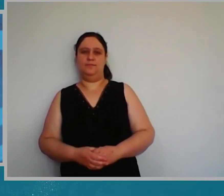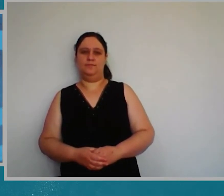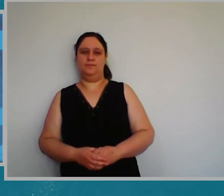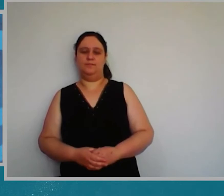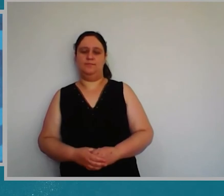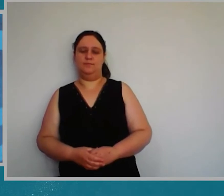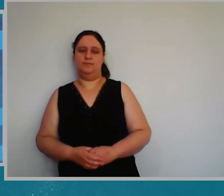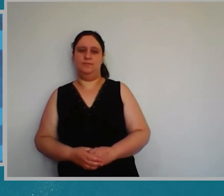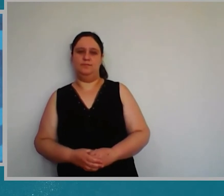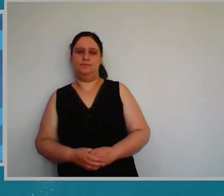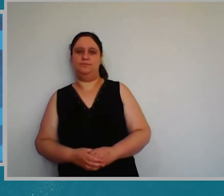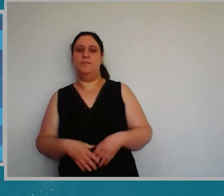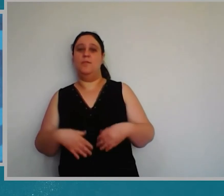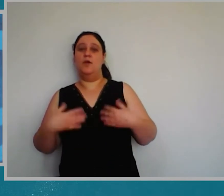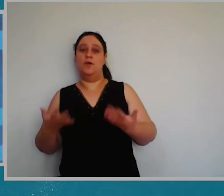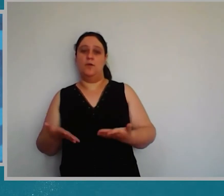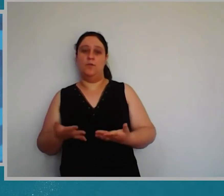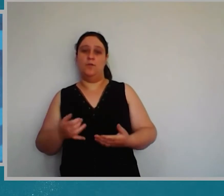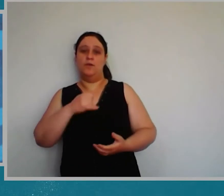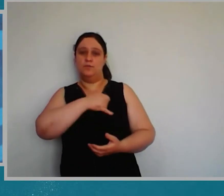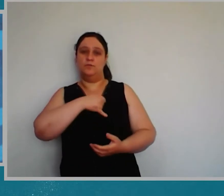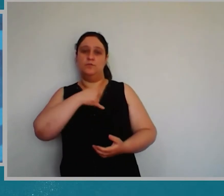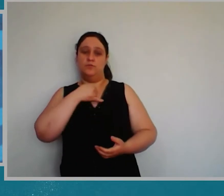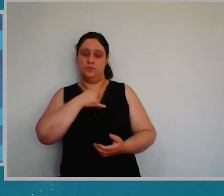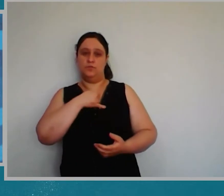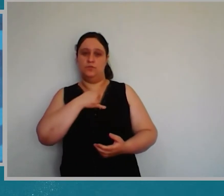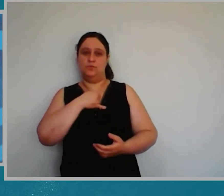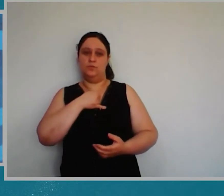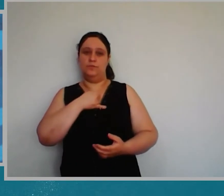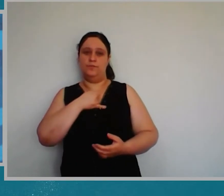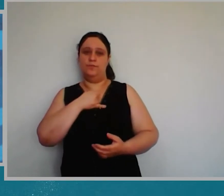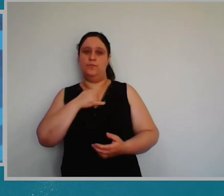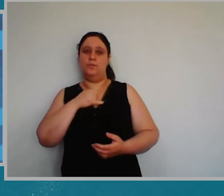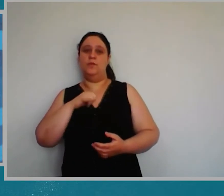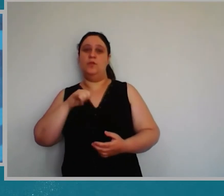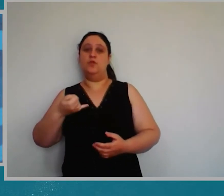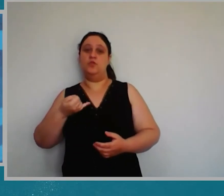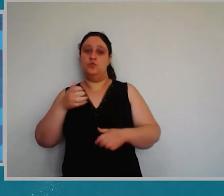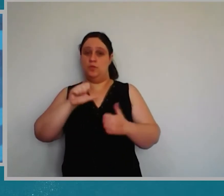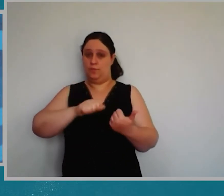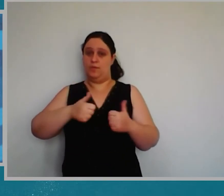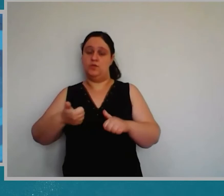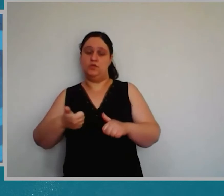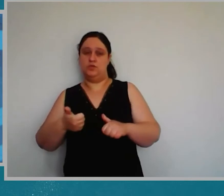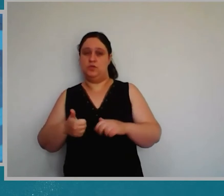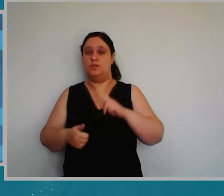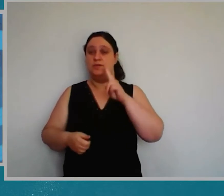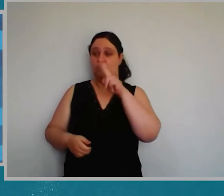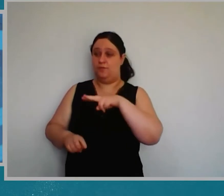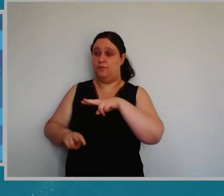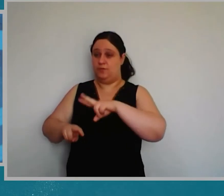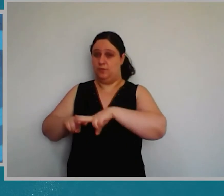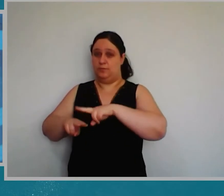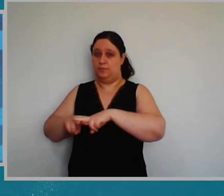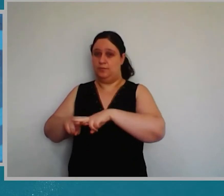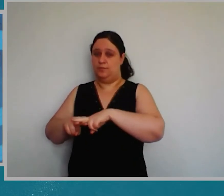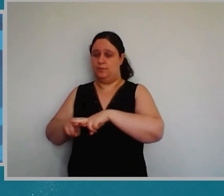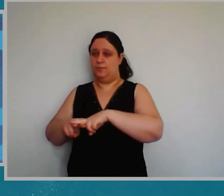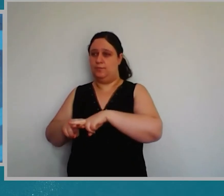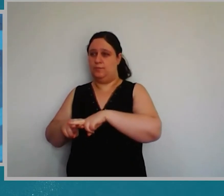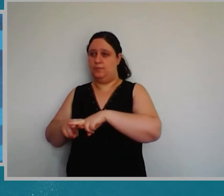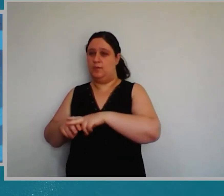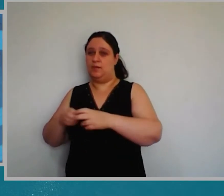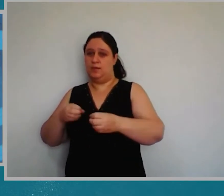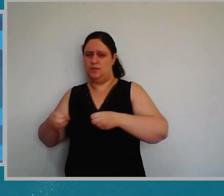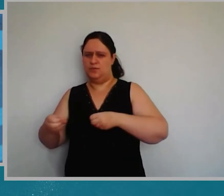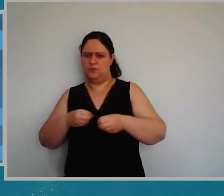Quando João ouviu no cárcere falar das obras de Cristo, mandou por seus discípulos perguntar-lhe: és